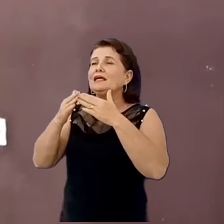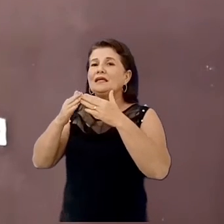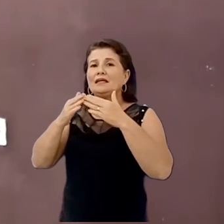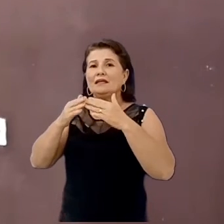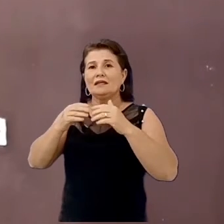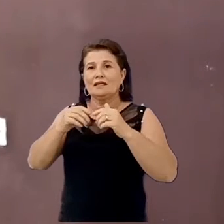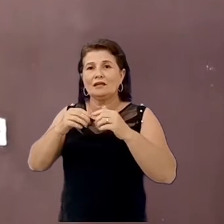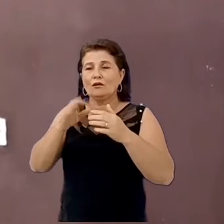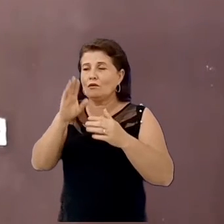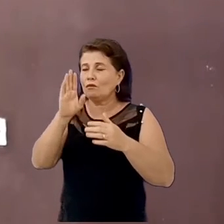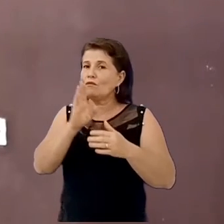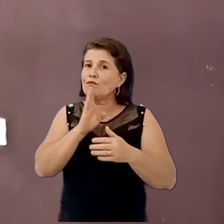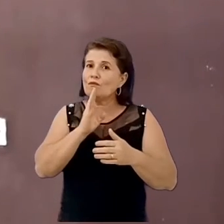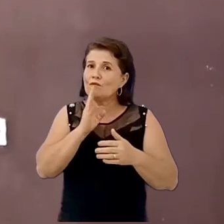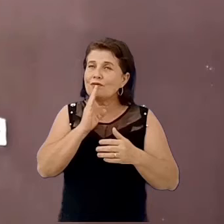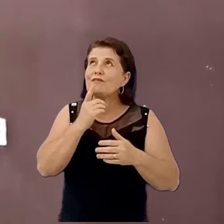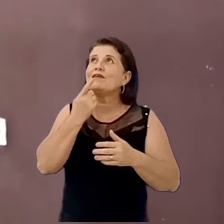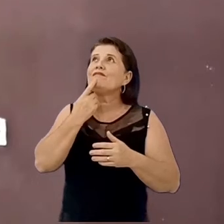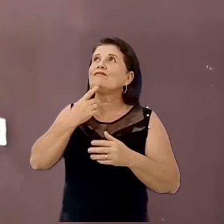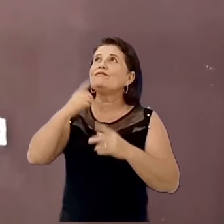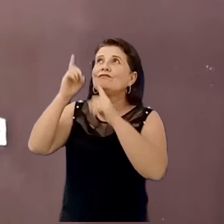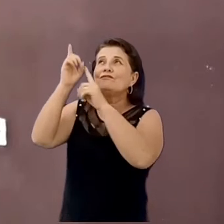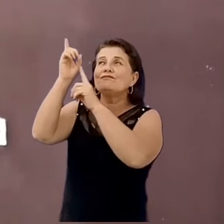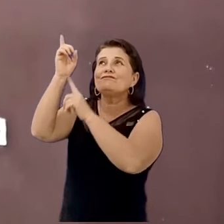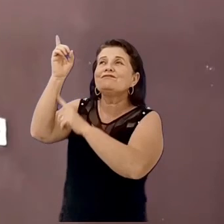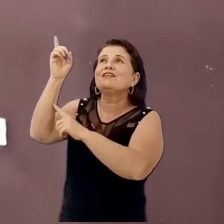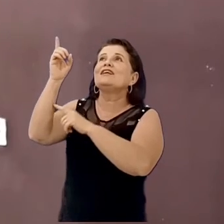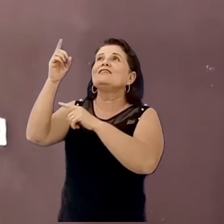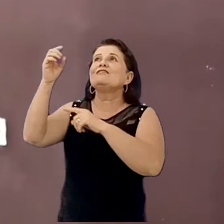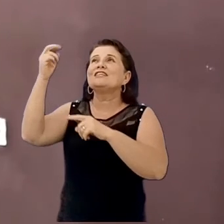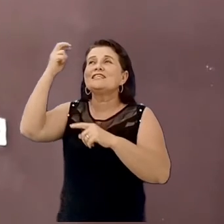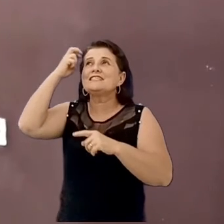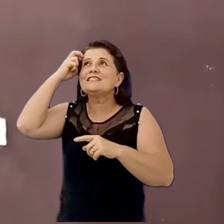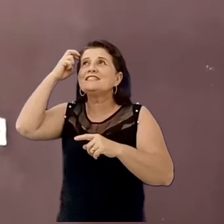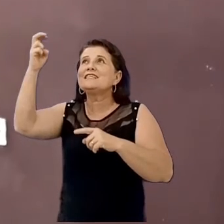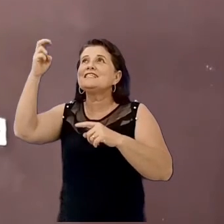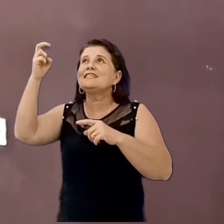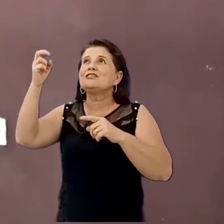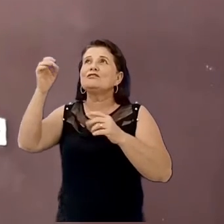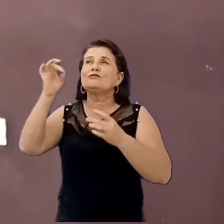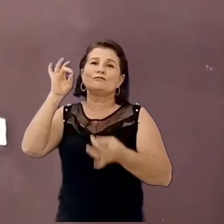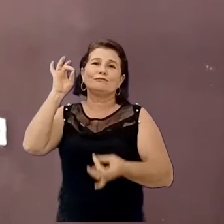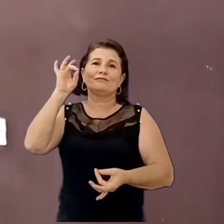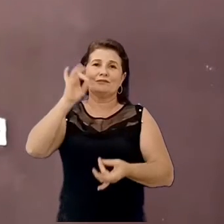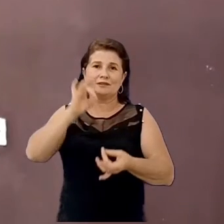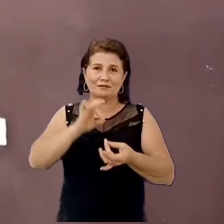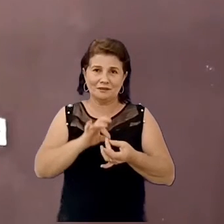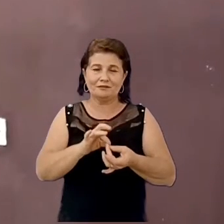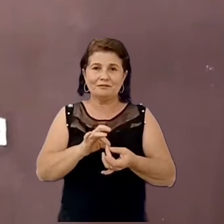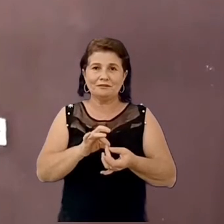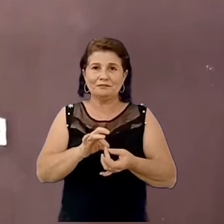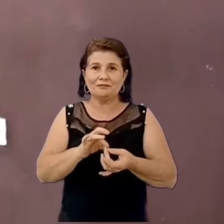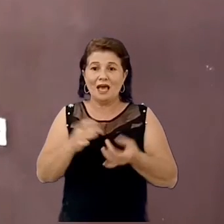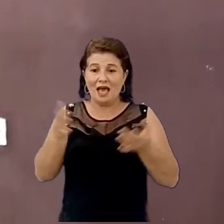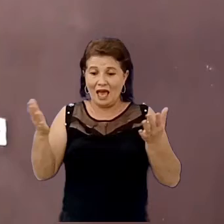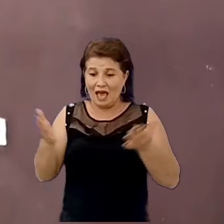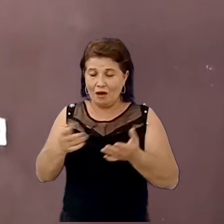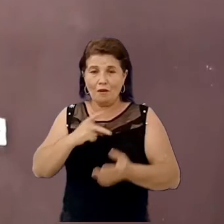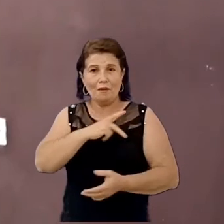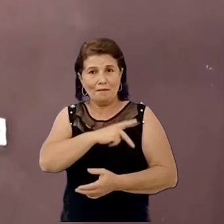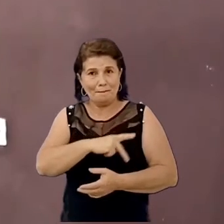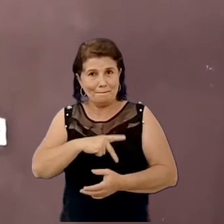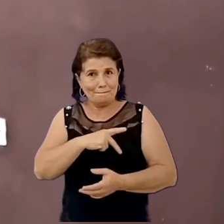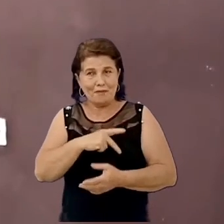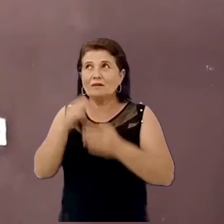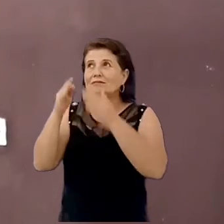pleno conhecimento da vontade de Deus, em toda sabedoria e entendimento espiritual. Agora Paulo